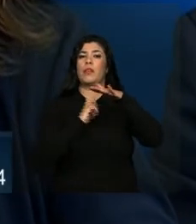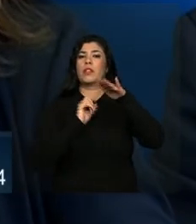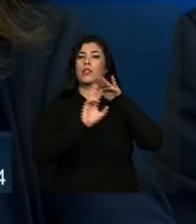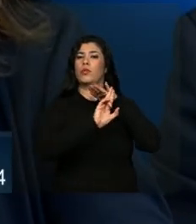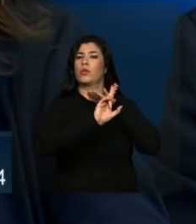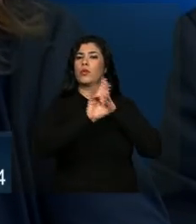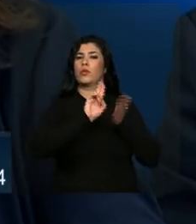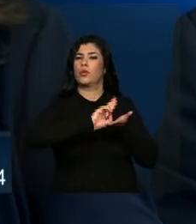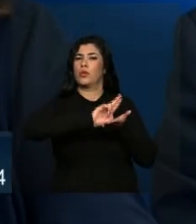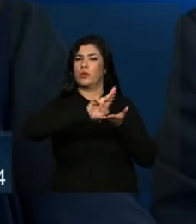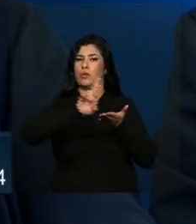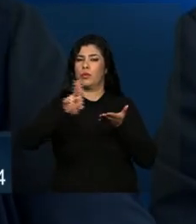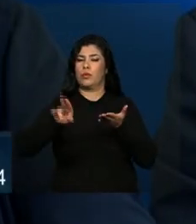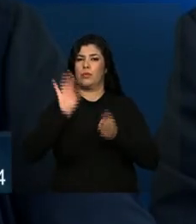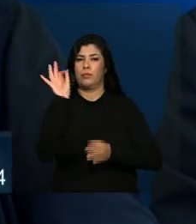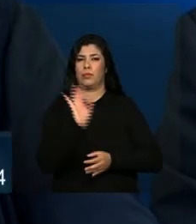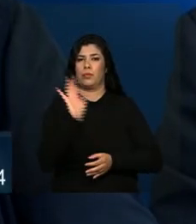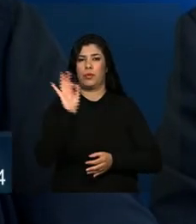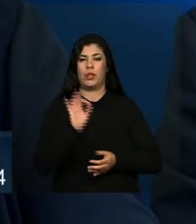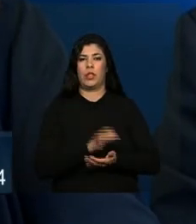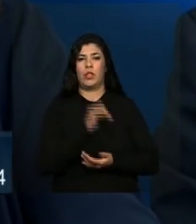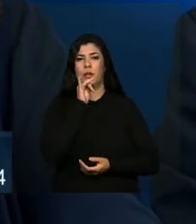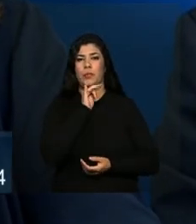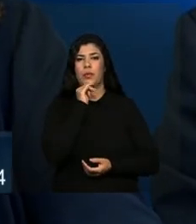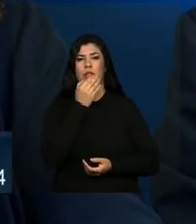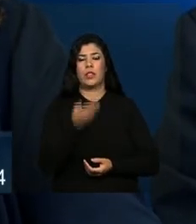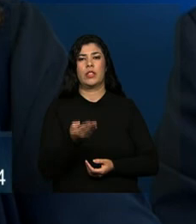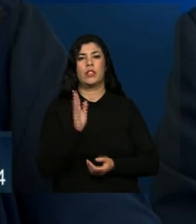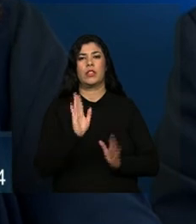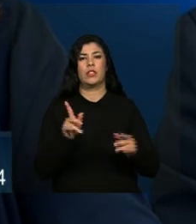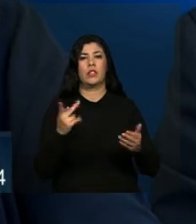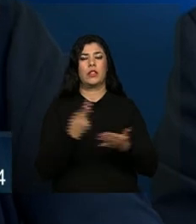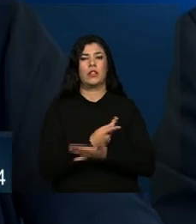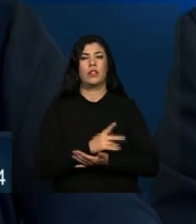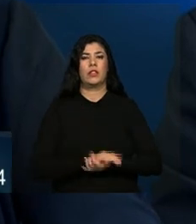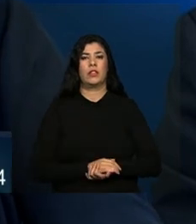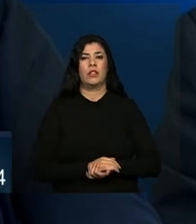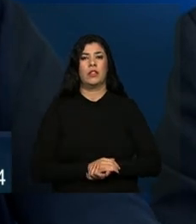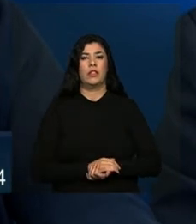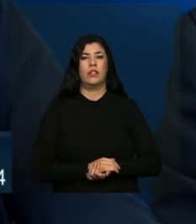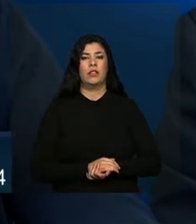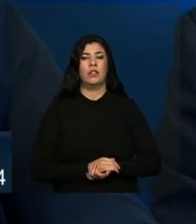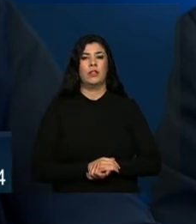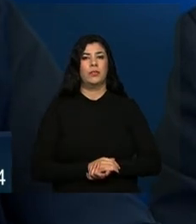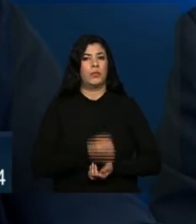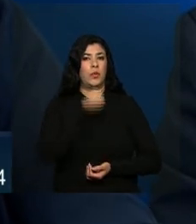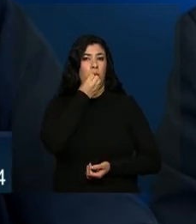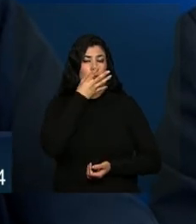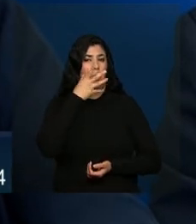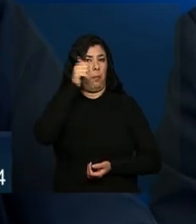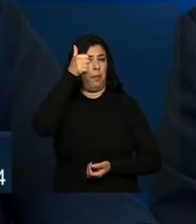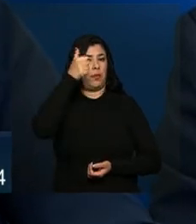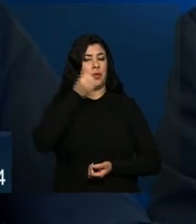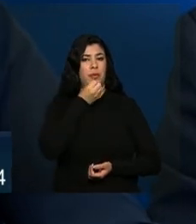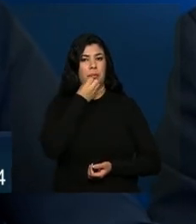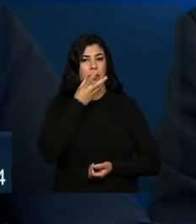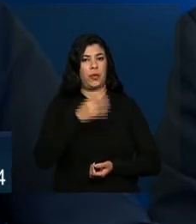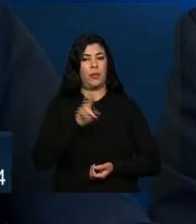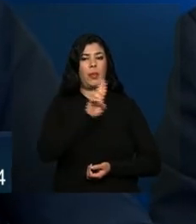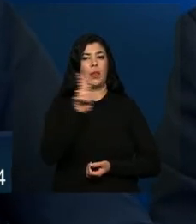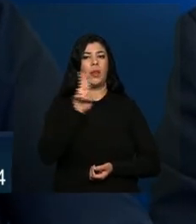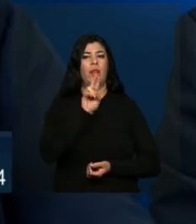variáveis de cientes de atendimento então tá aqui no caso é uma Vamos conversar pela notícia boa né esse